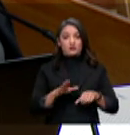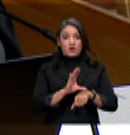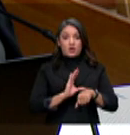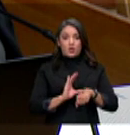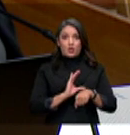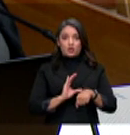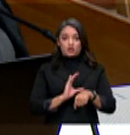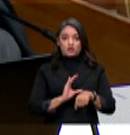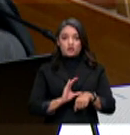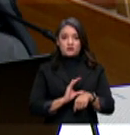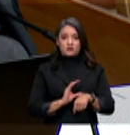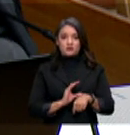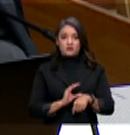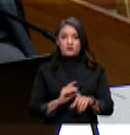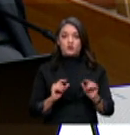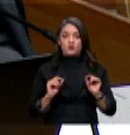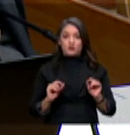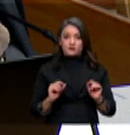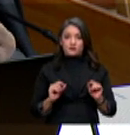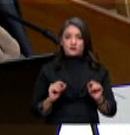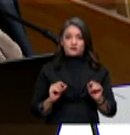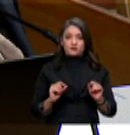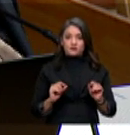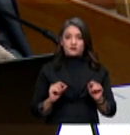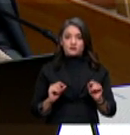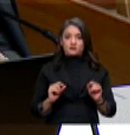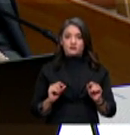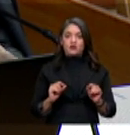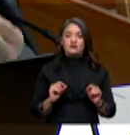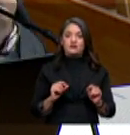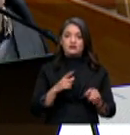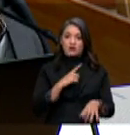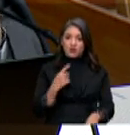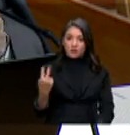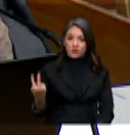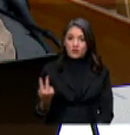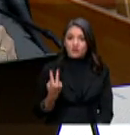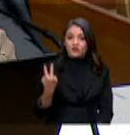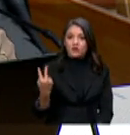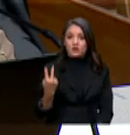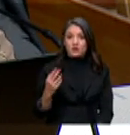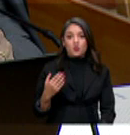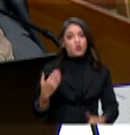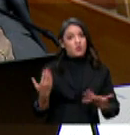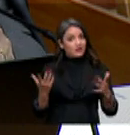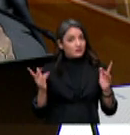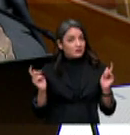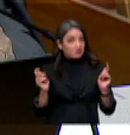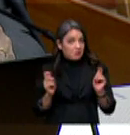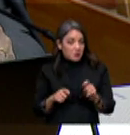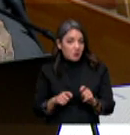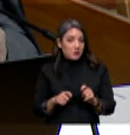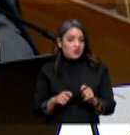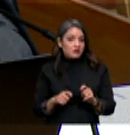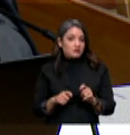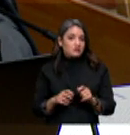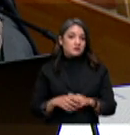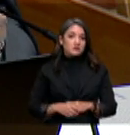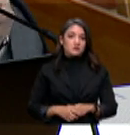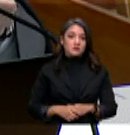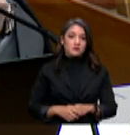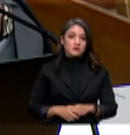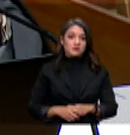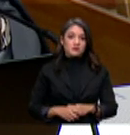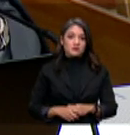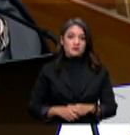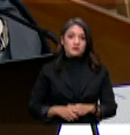ele dá um valor preponderante, quando possível for, ou seja, quando